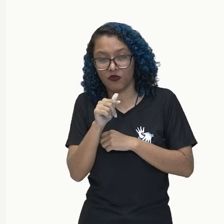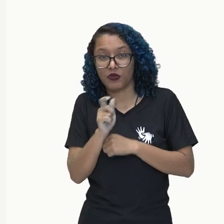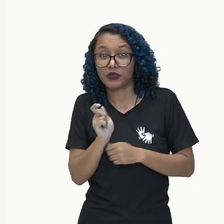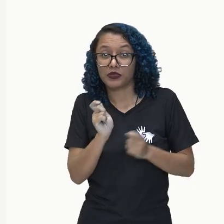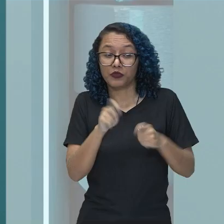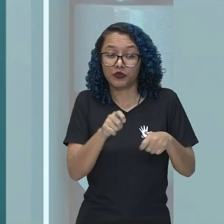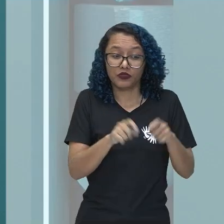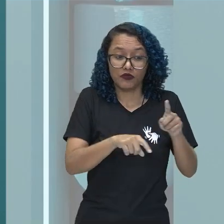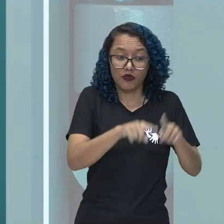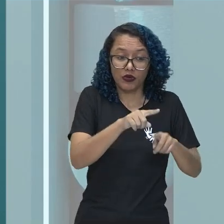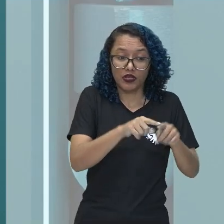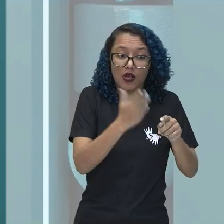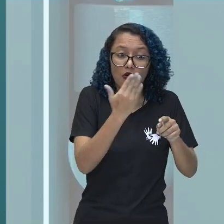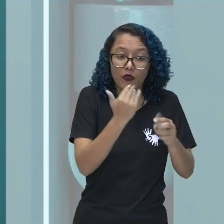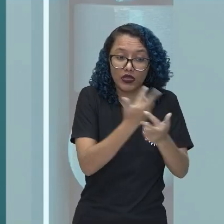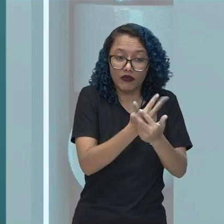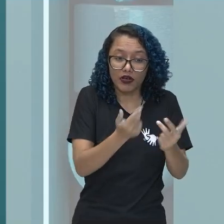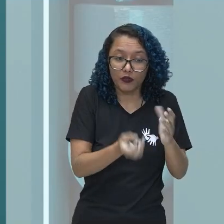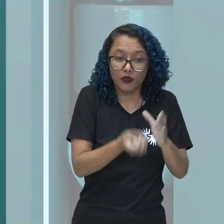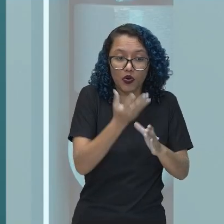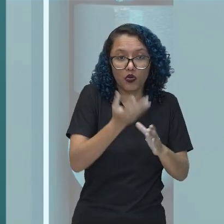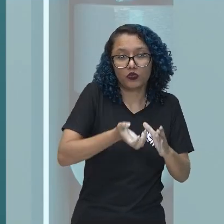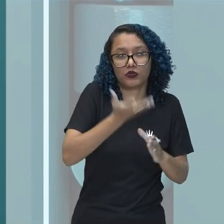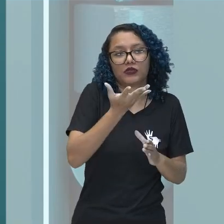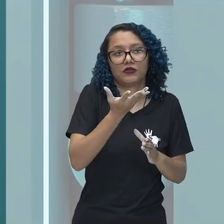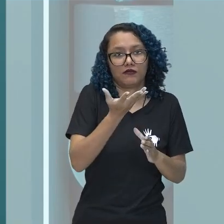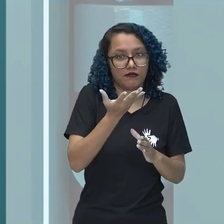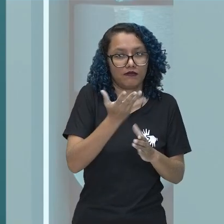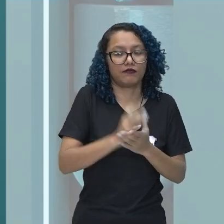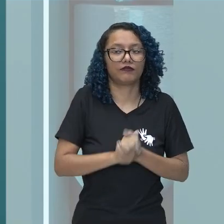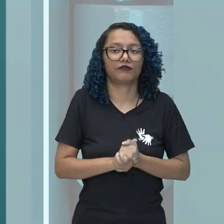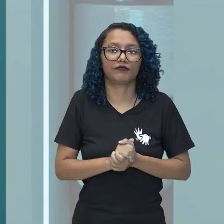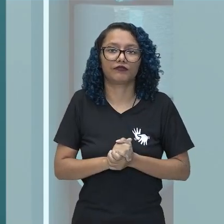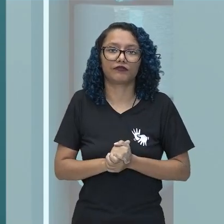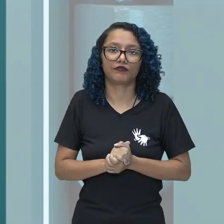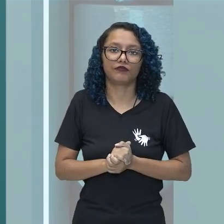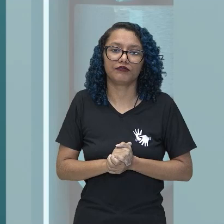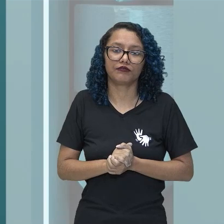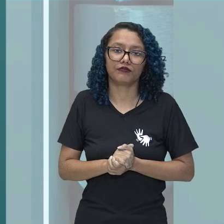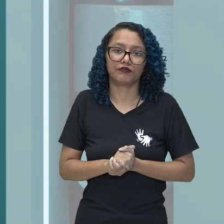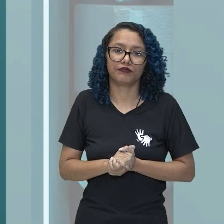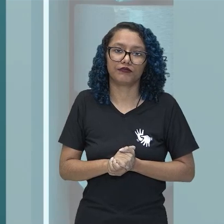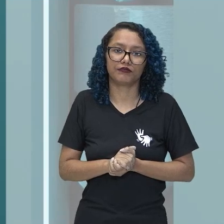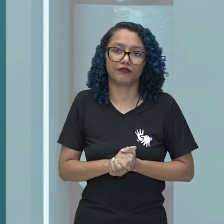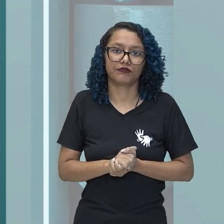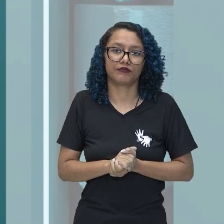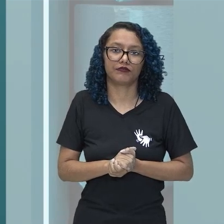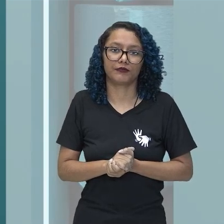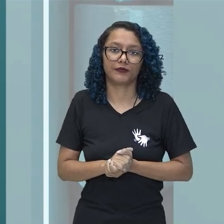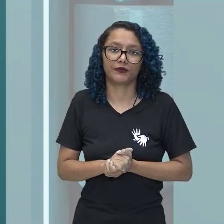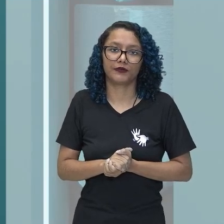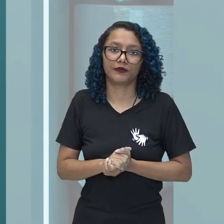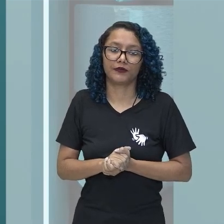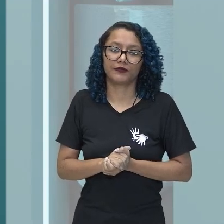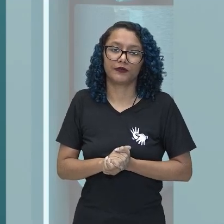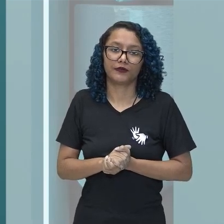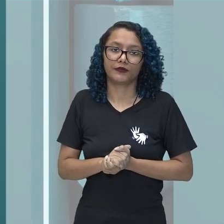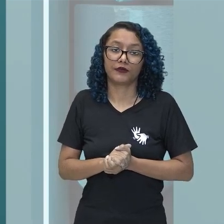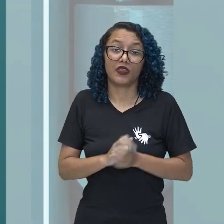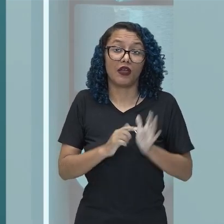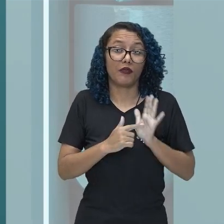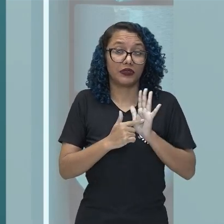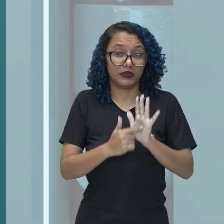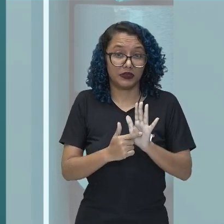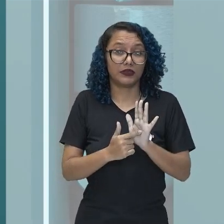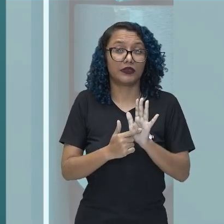Então, essa reportagem, ele levanta esses questionamentos. Então, notem aí que a